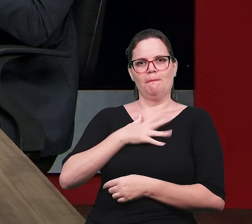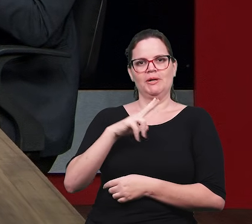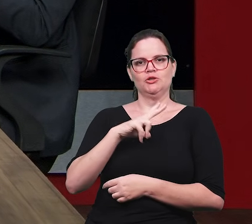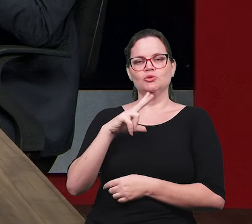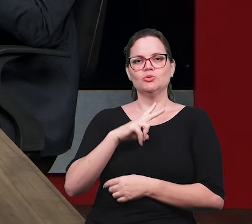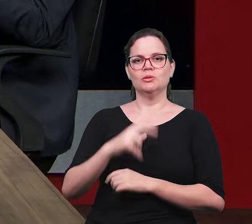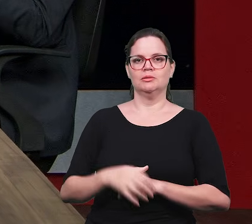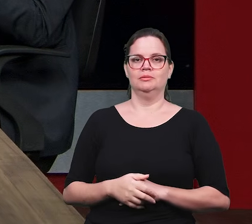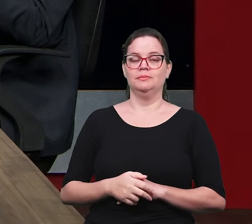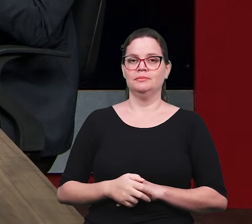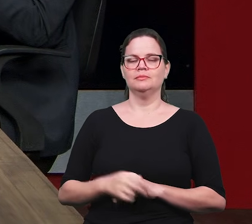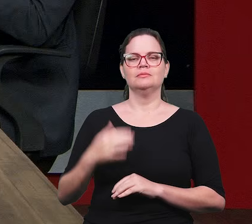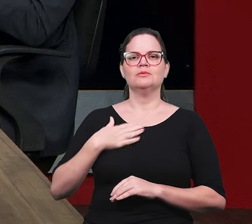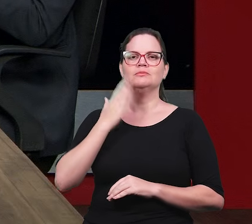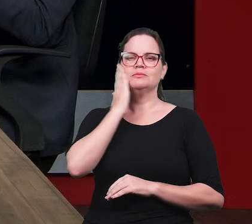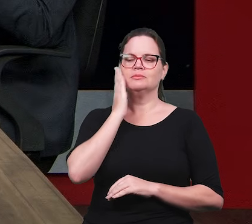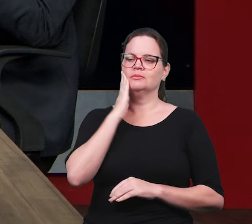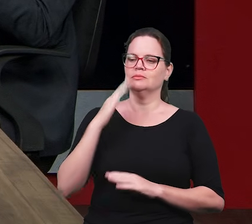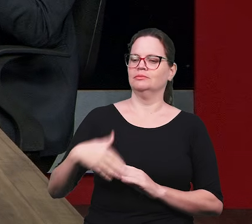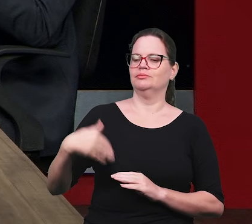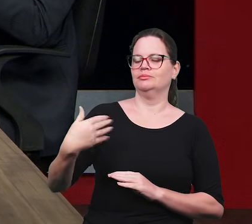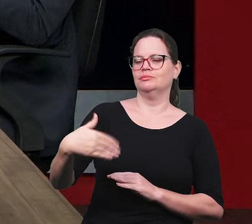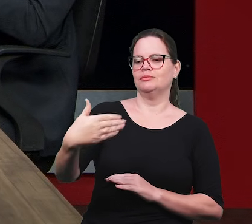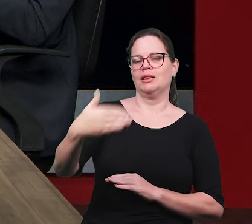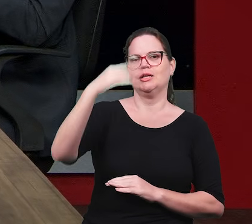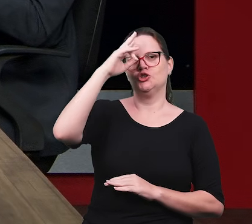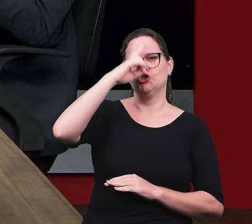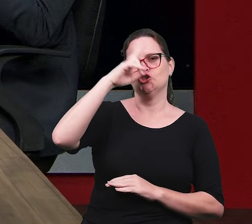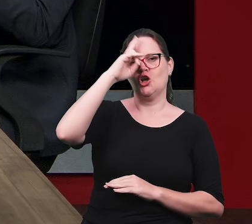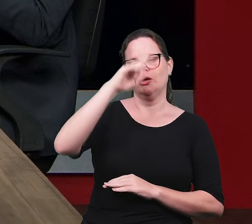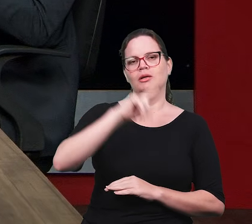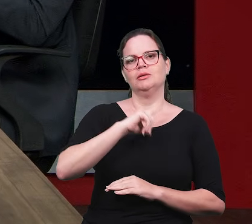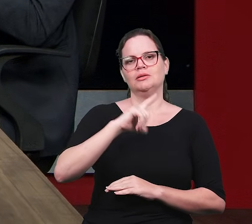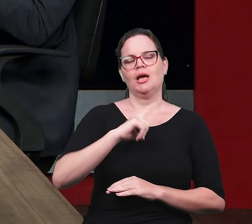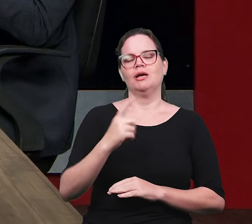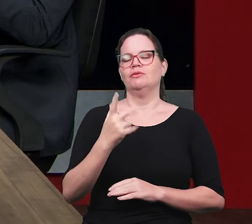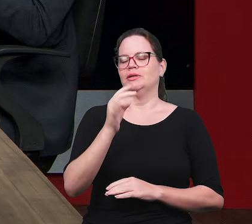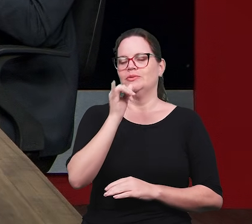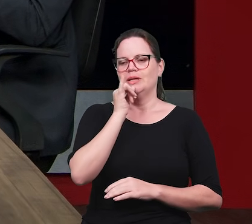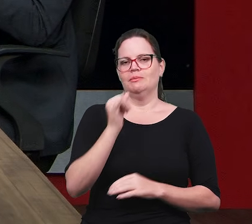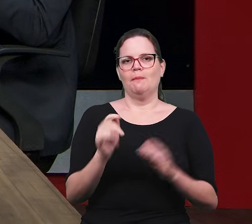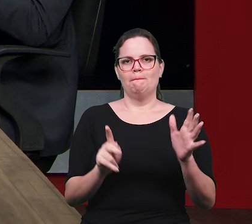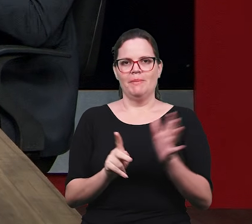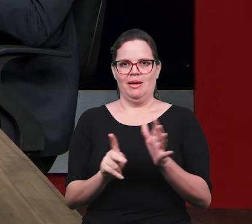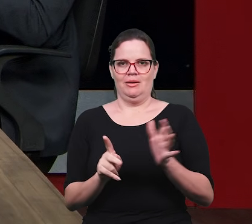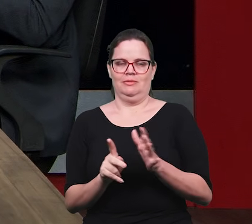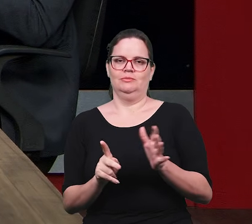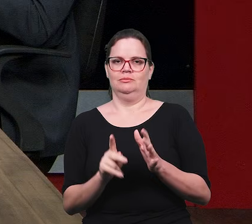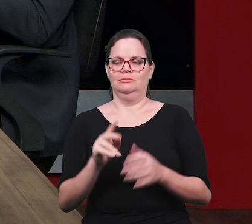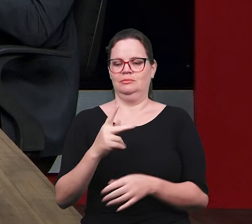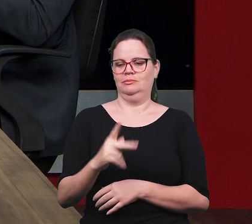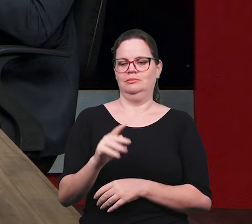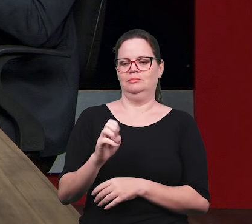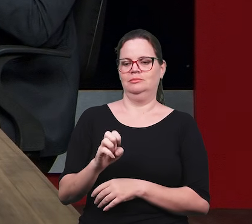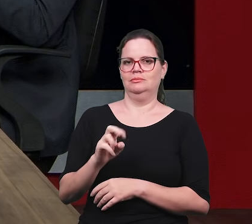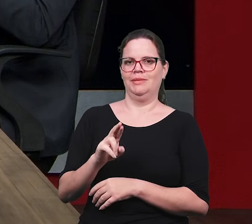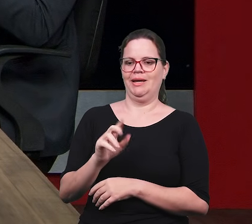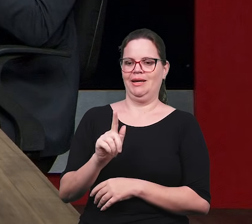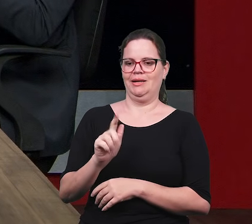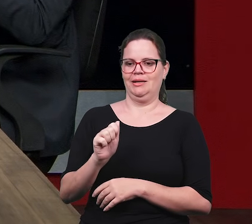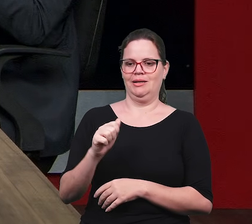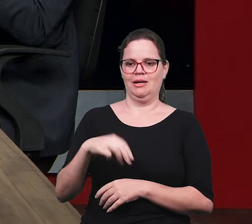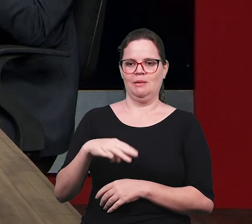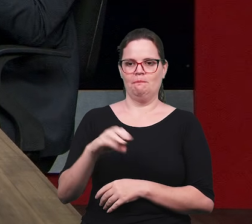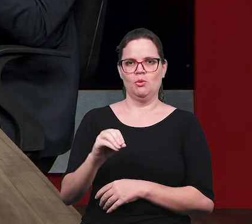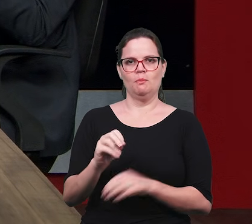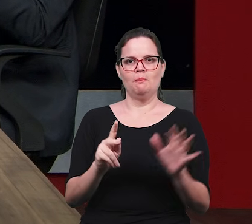consequentemente, ao longo da história, a gente teve a igreja de Pérgamo, que a gente também discutiu um pouco no episódio anterior, que ficou